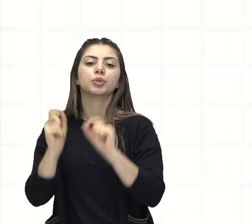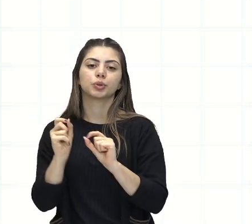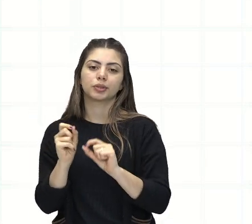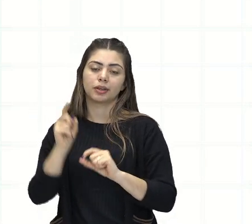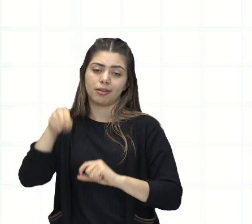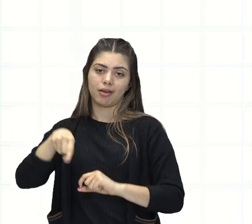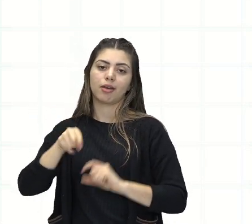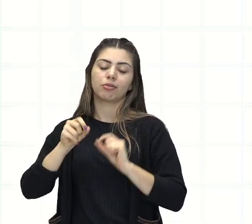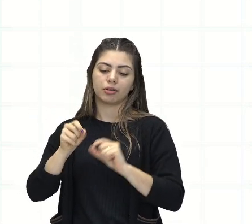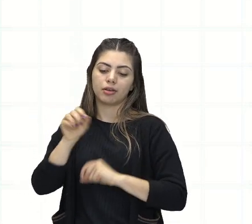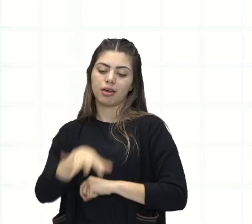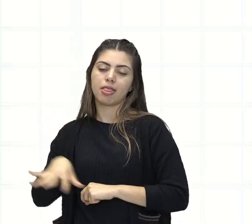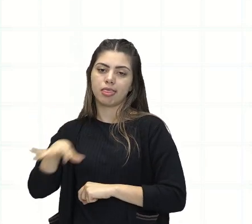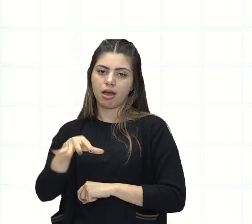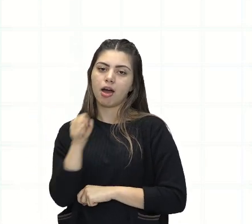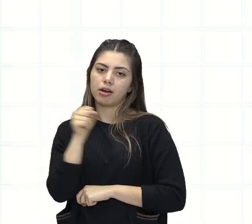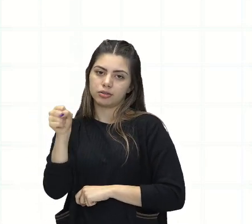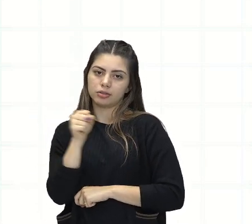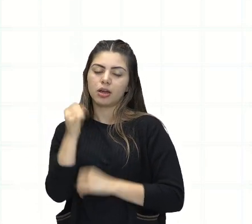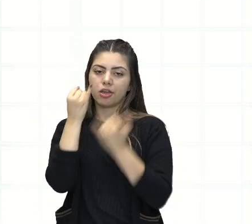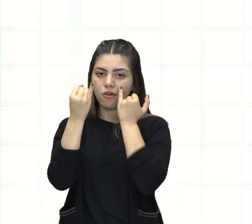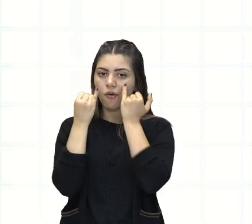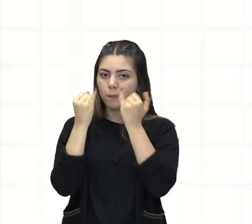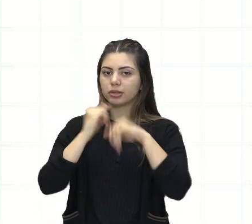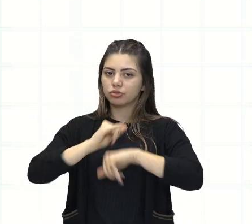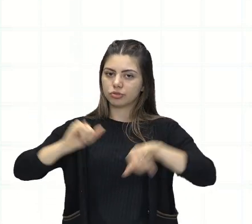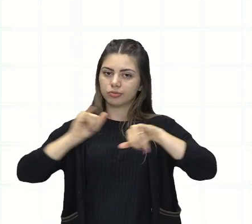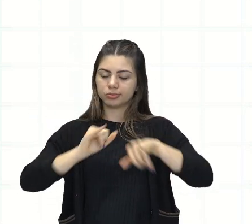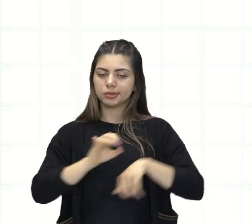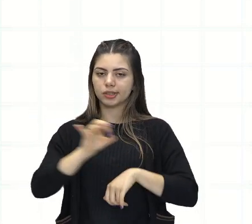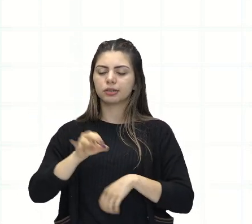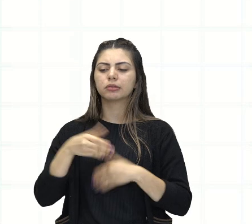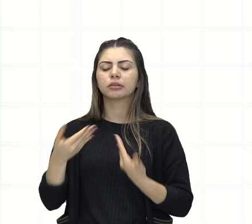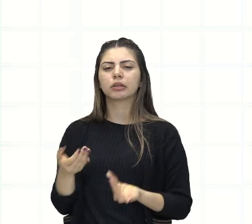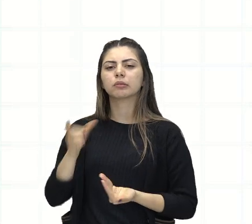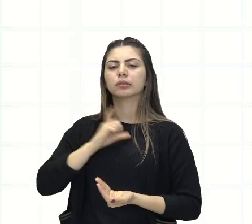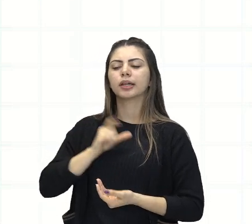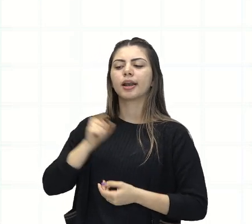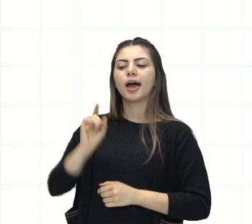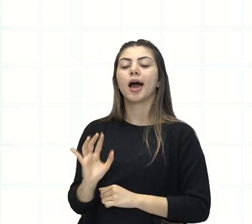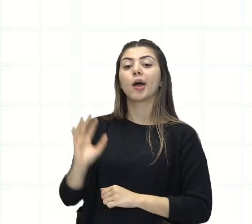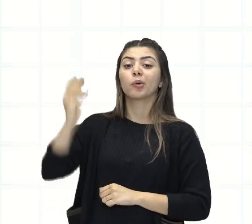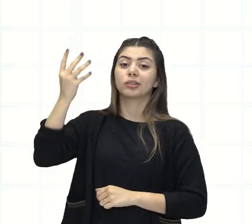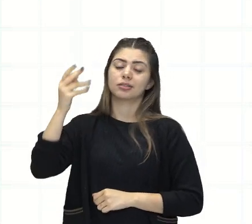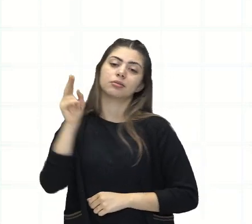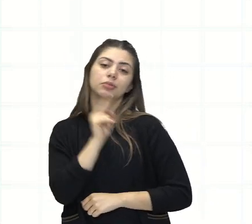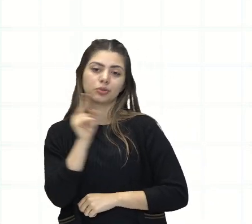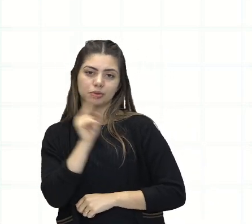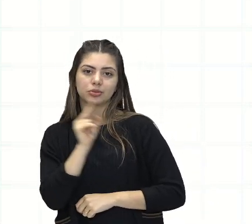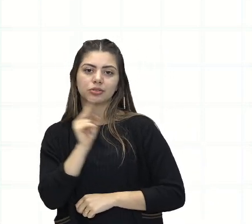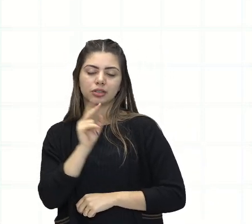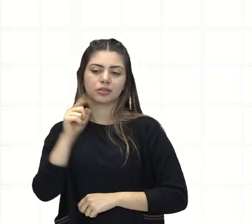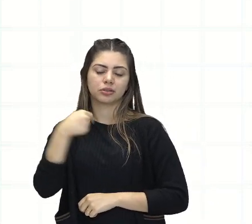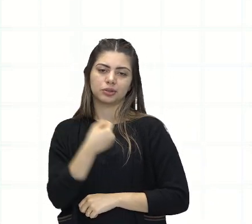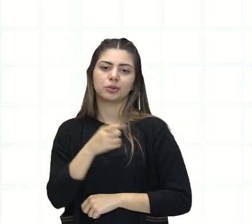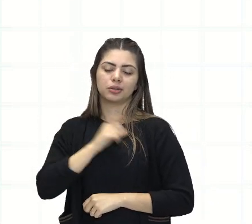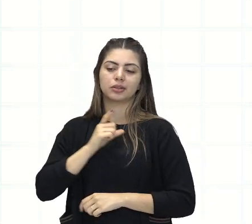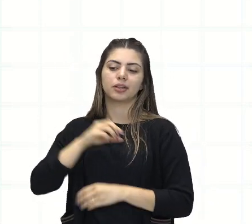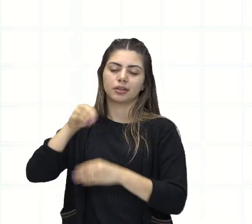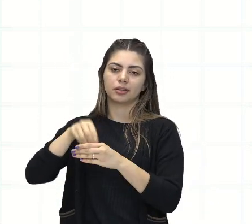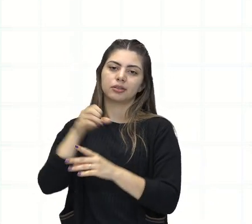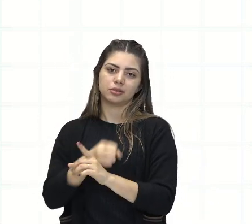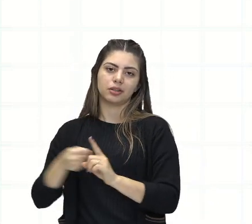texto jornalístico, informativo, né? Informa uma situação emergencial do cotidiano